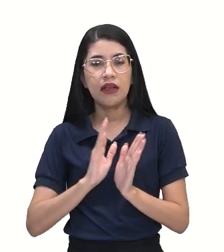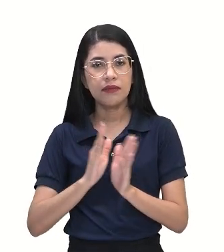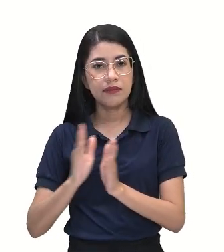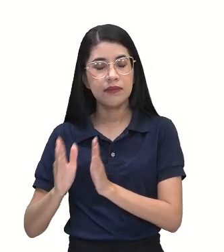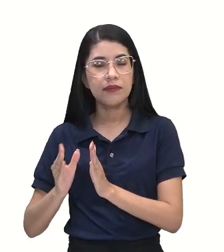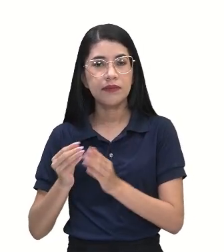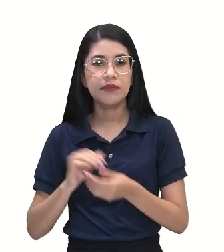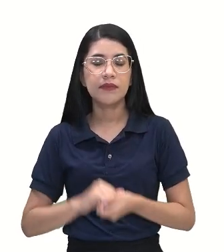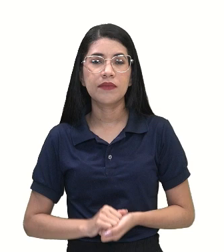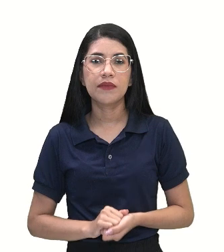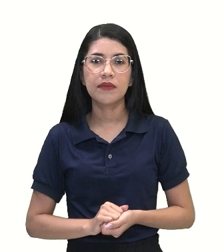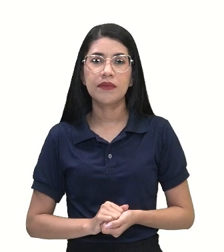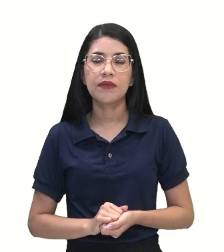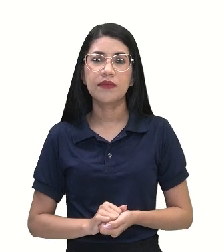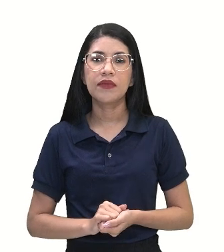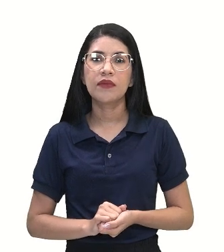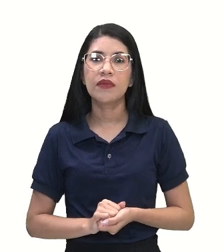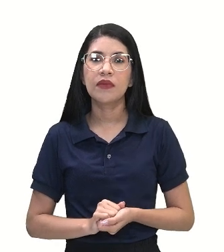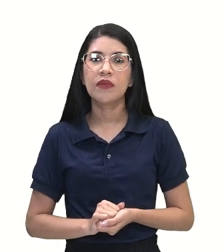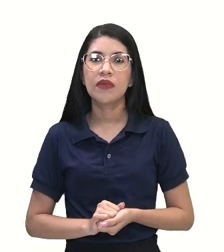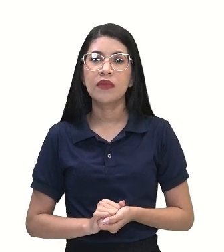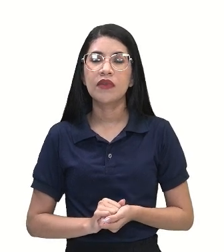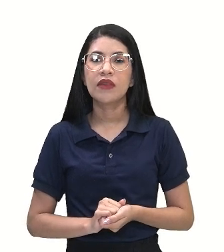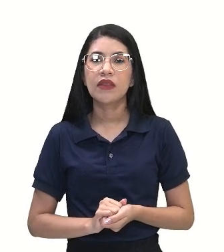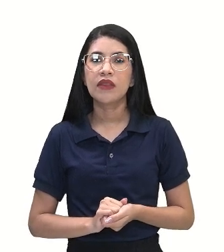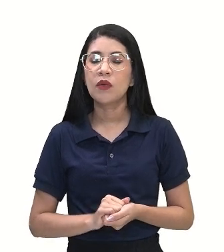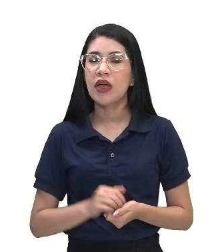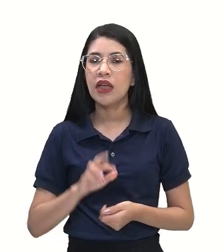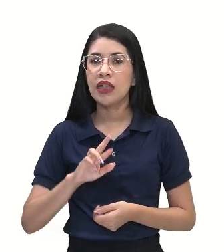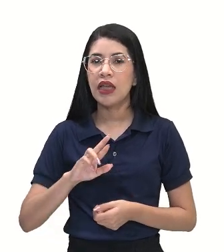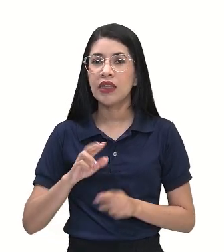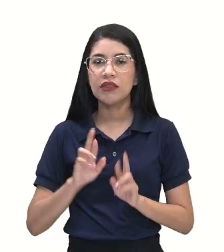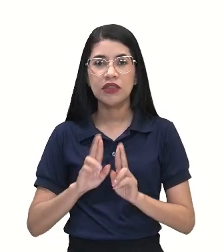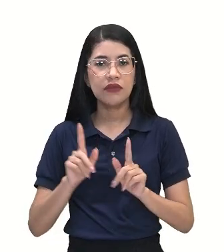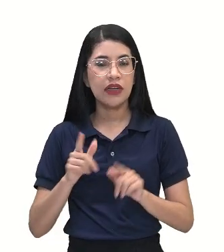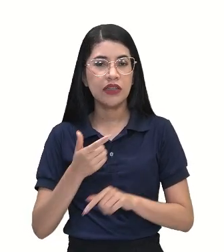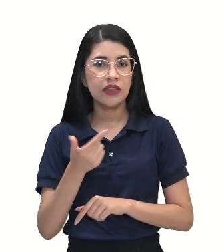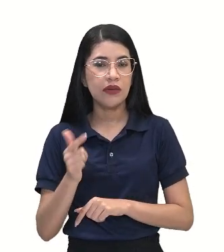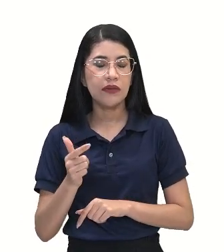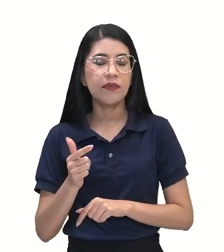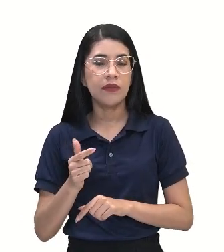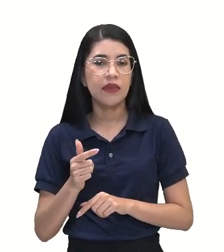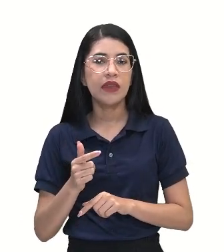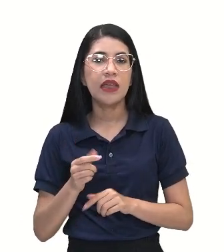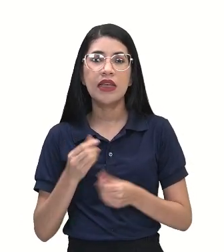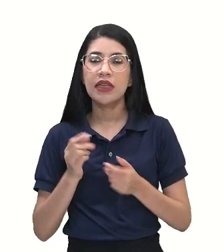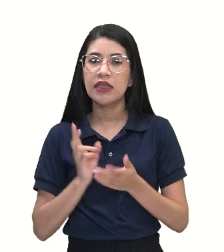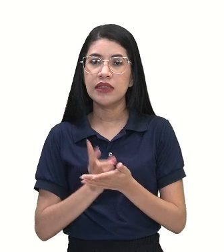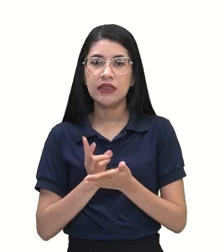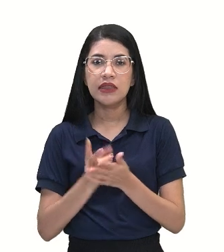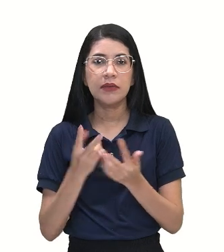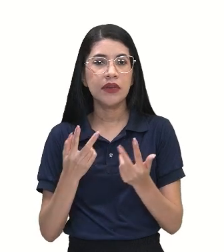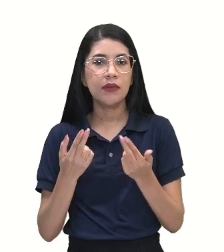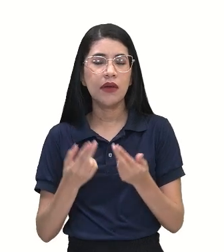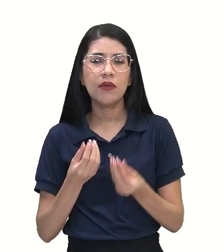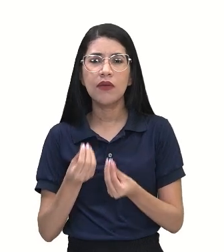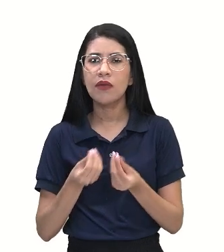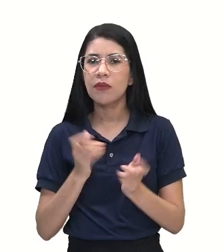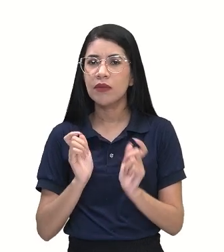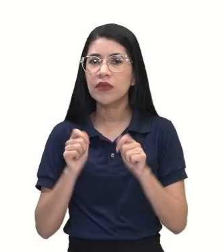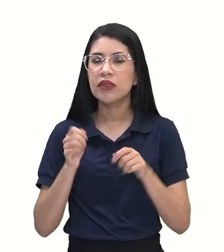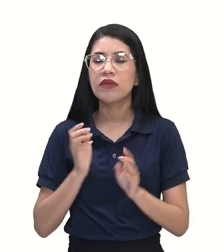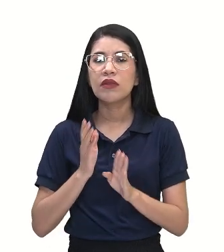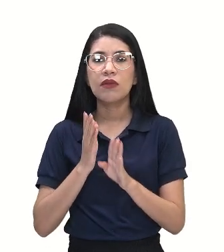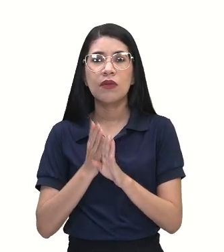tá? Esse termo ele não muda, ele sempre é o mesmo. E como é que eu faço para obter esse termo,